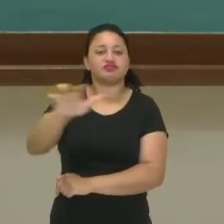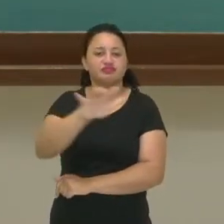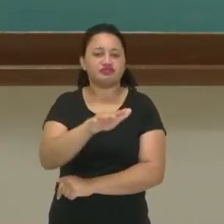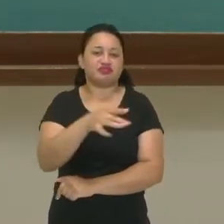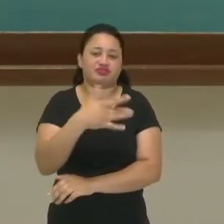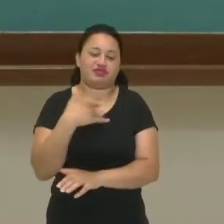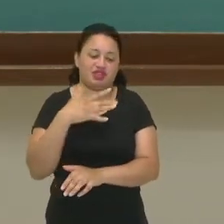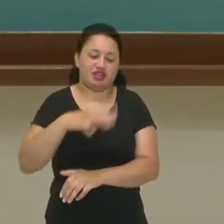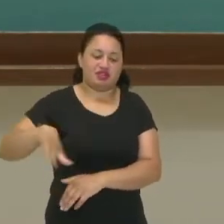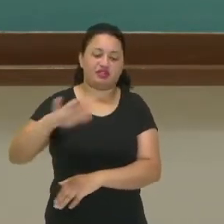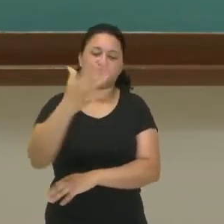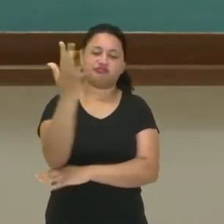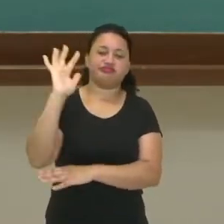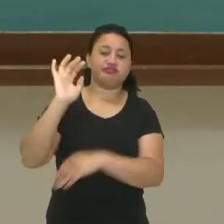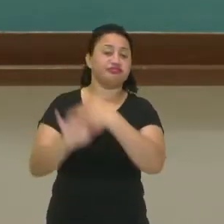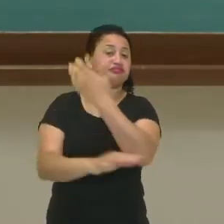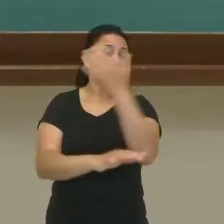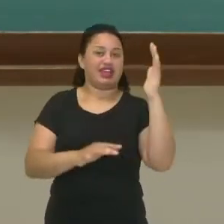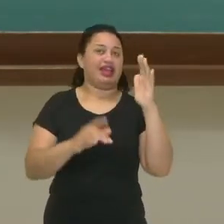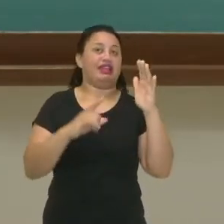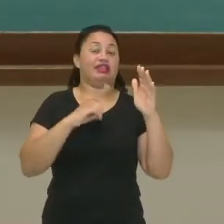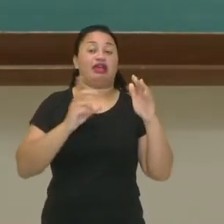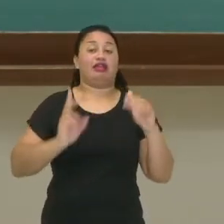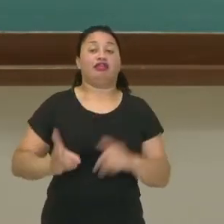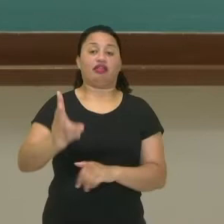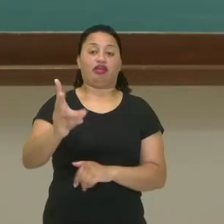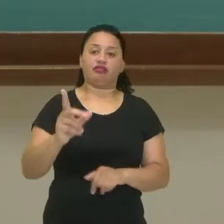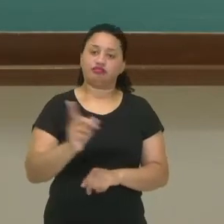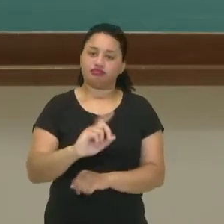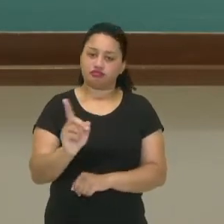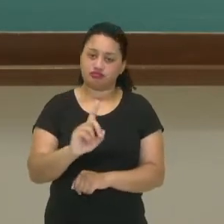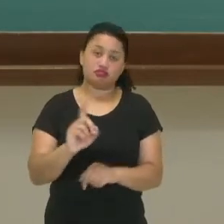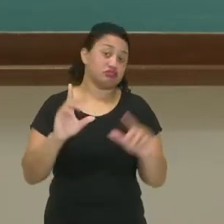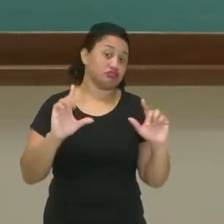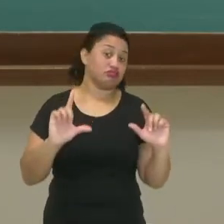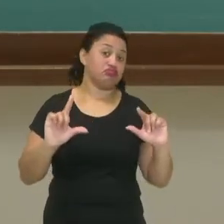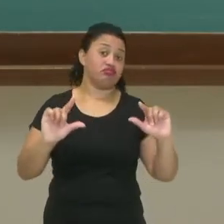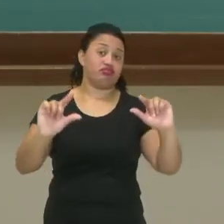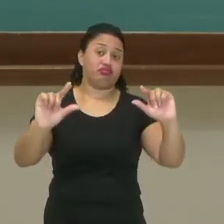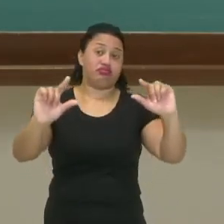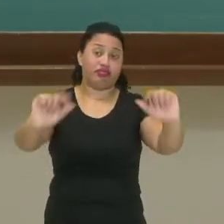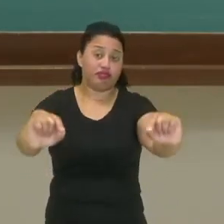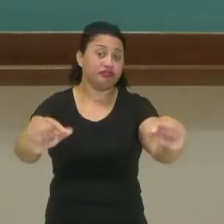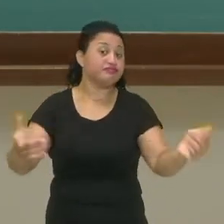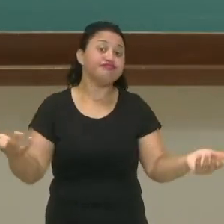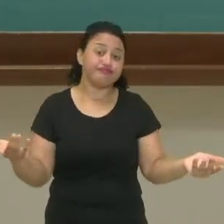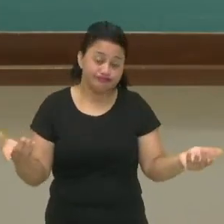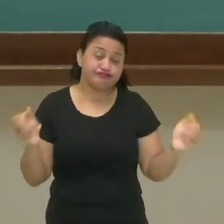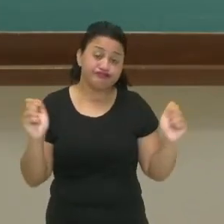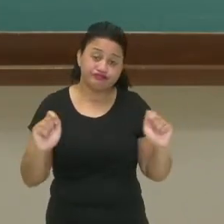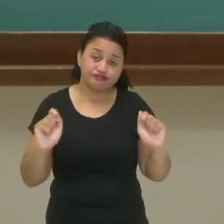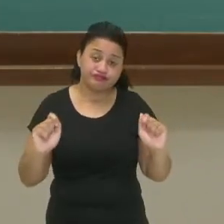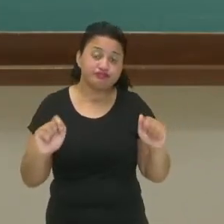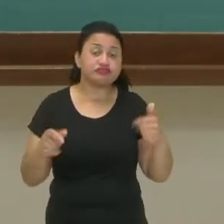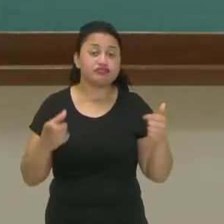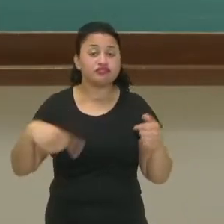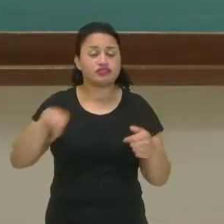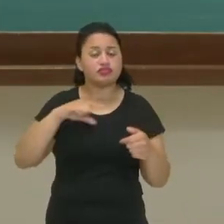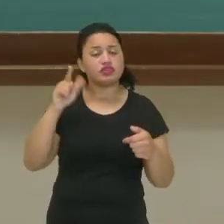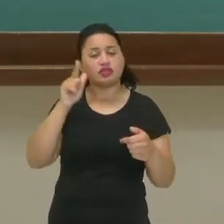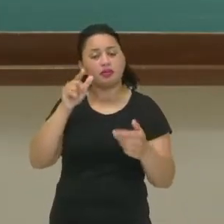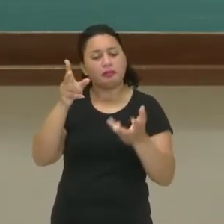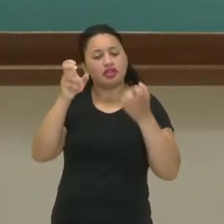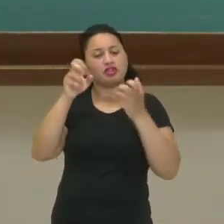meio ambiente, eles são ilimitados. Os recursos eles vão acabar um dia, acaba uma hora. E aqui vocês podem ter